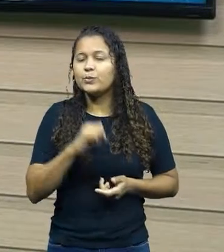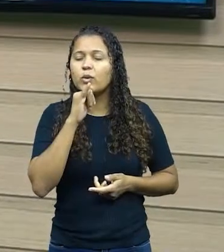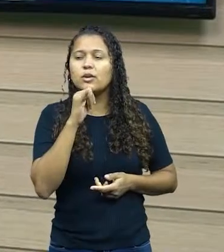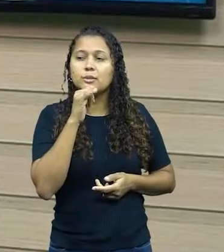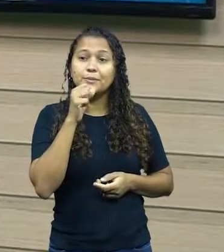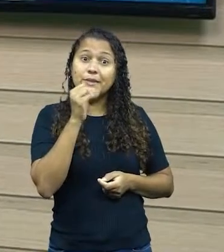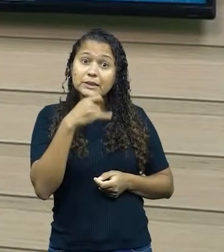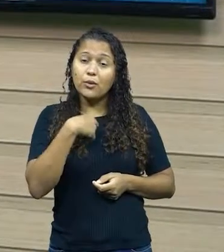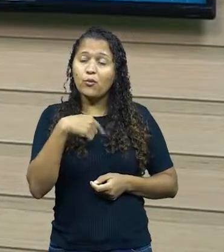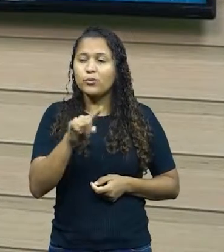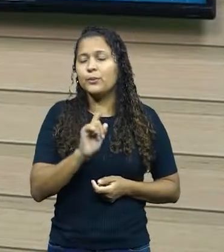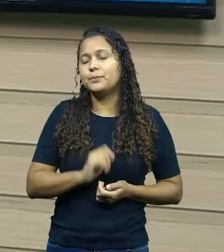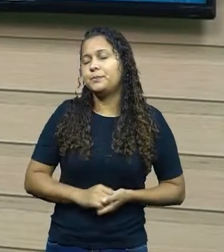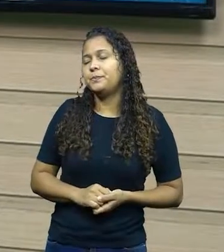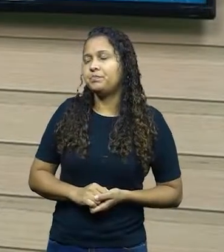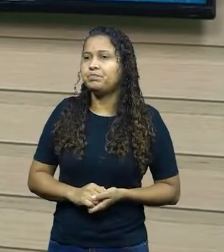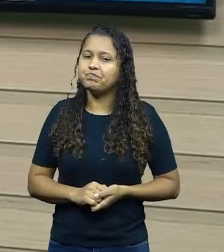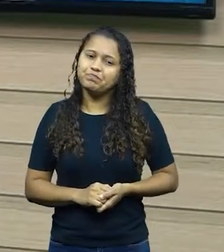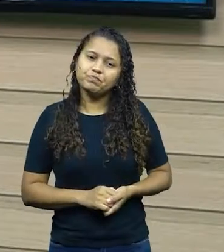vou, por exemplo,